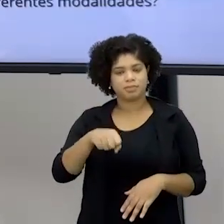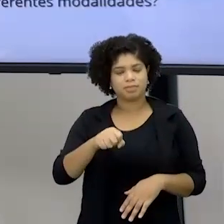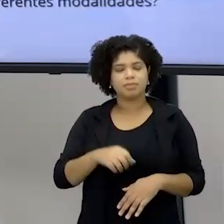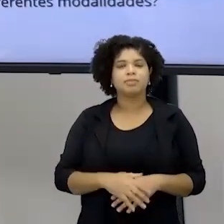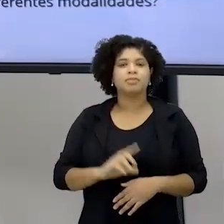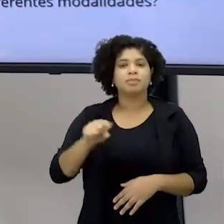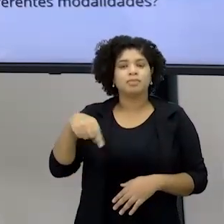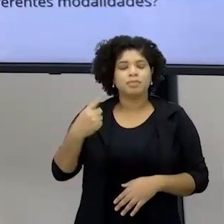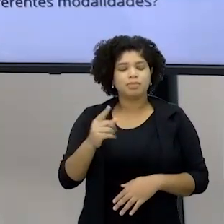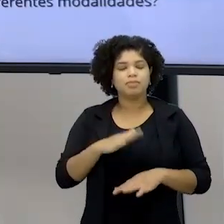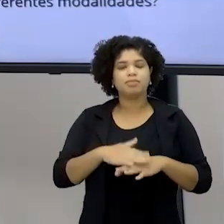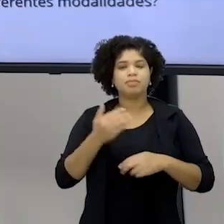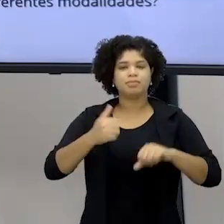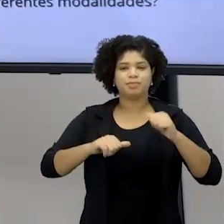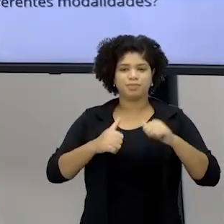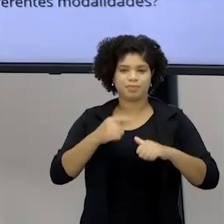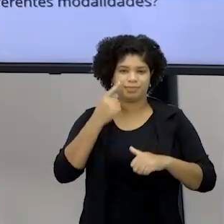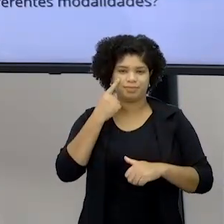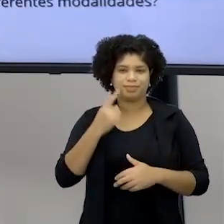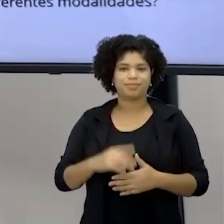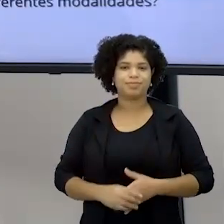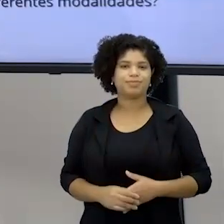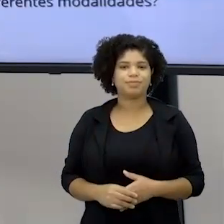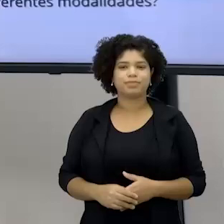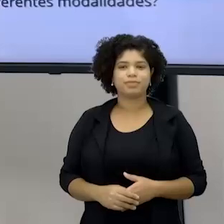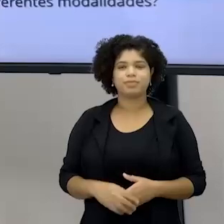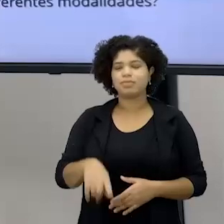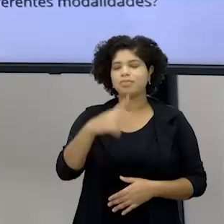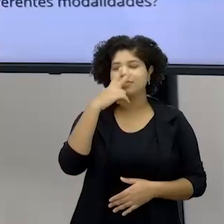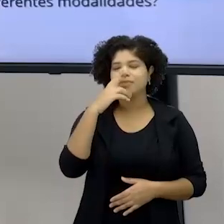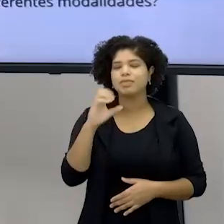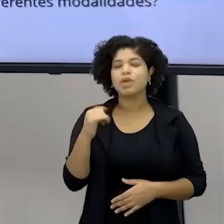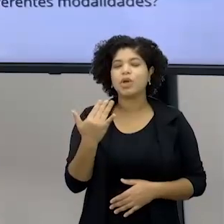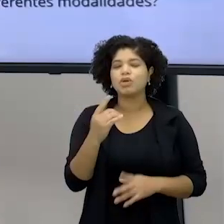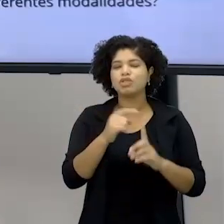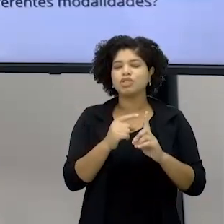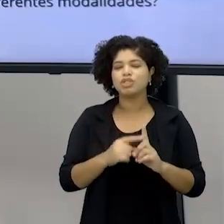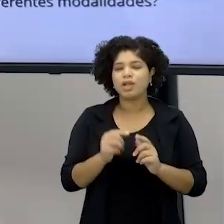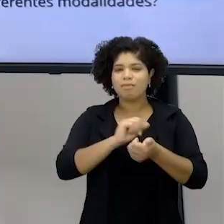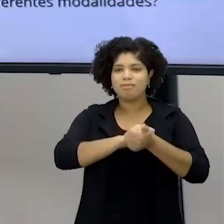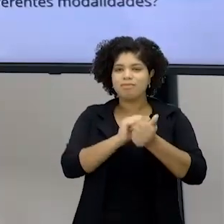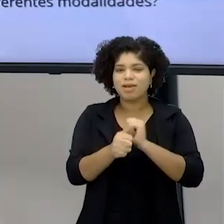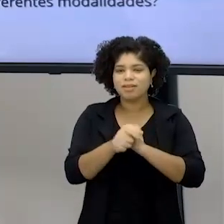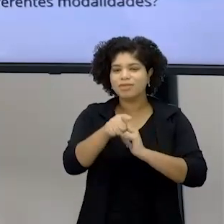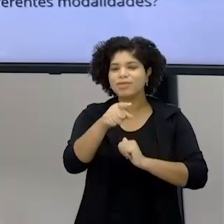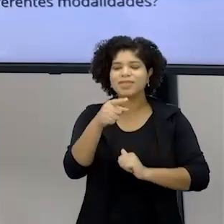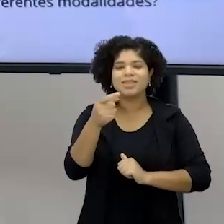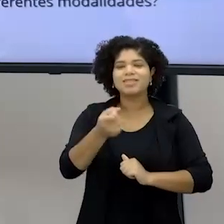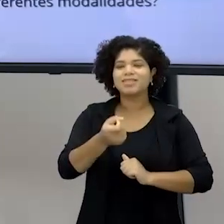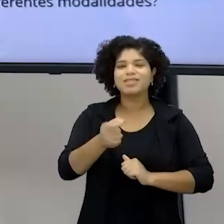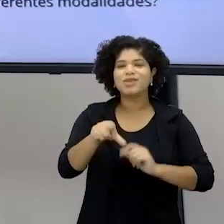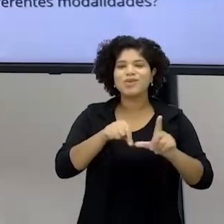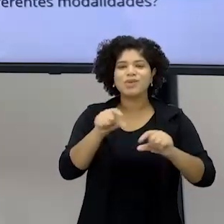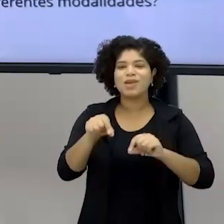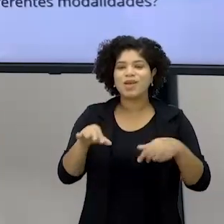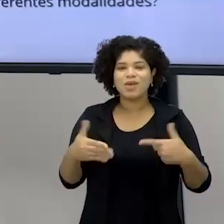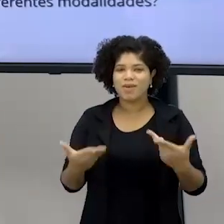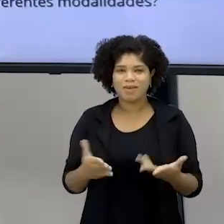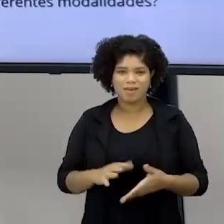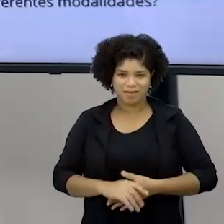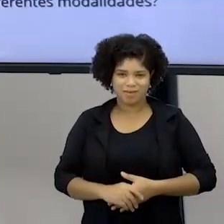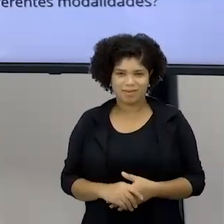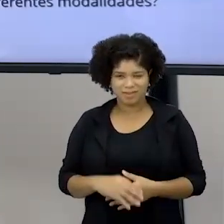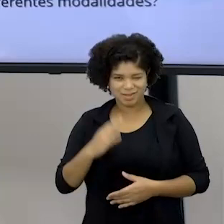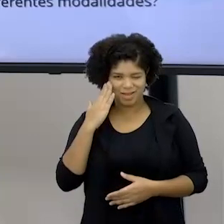outro momento para analisar. Qual modalidade esportiva você falaria para mim? Então,